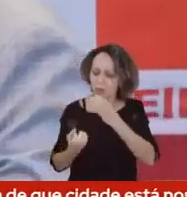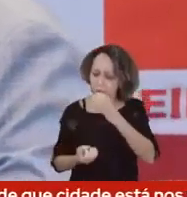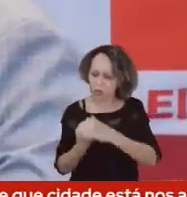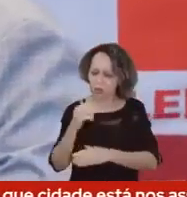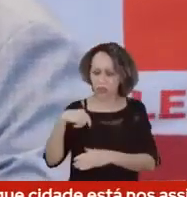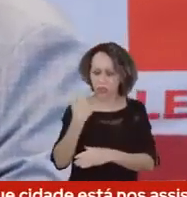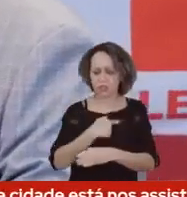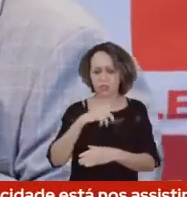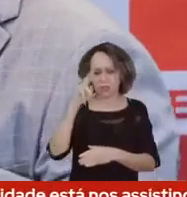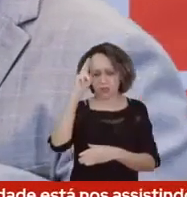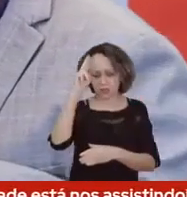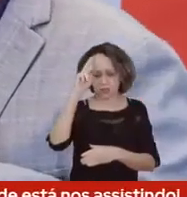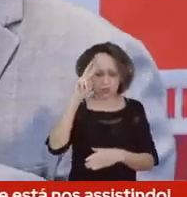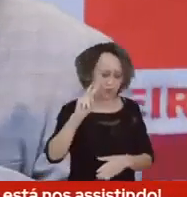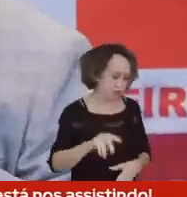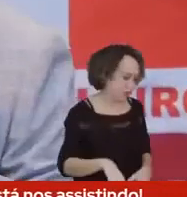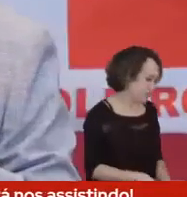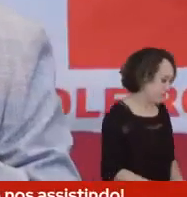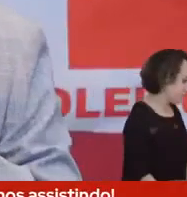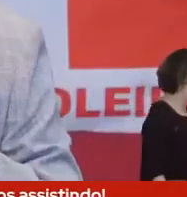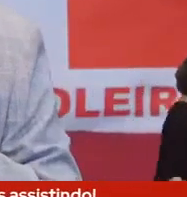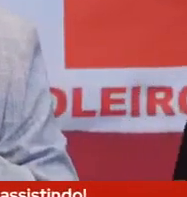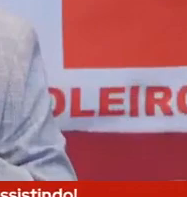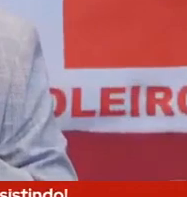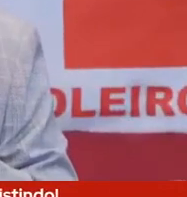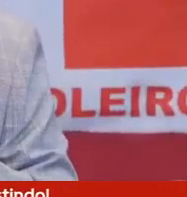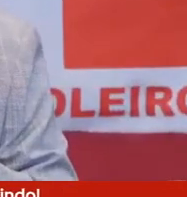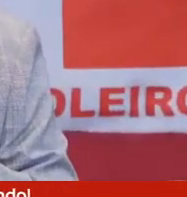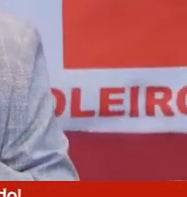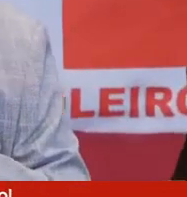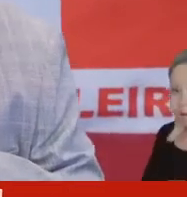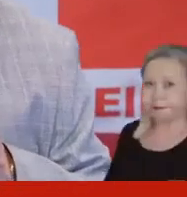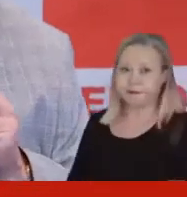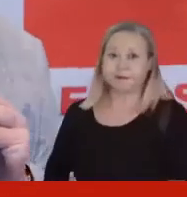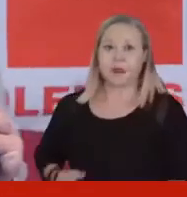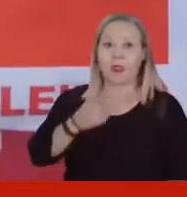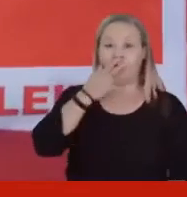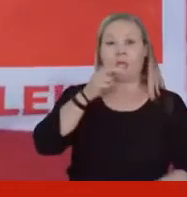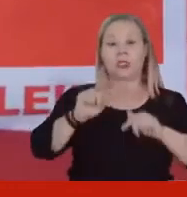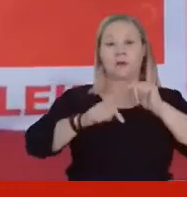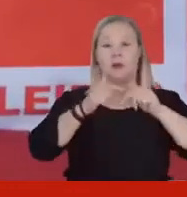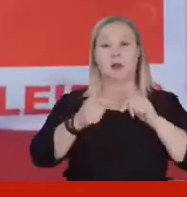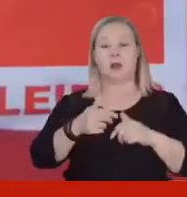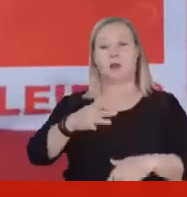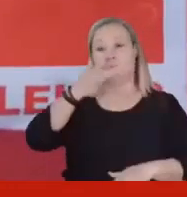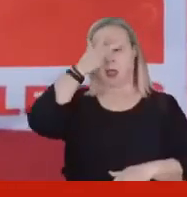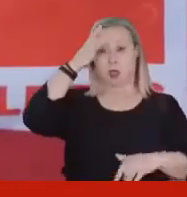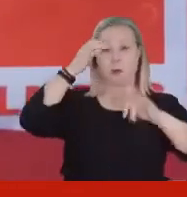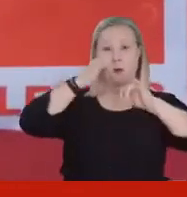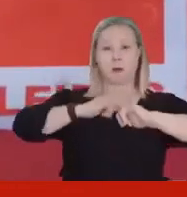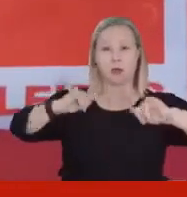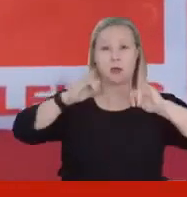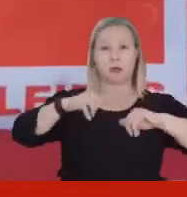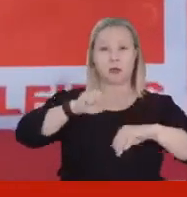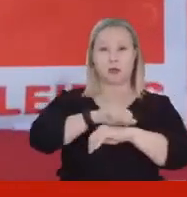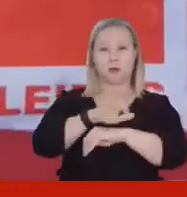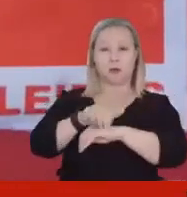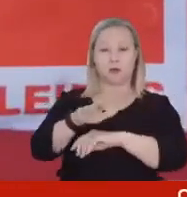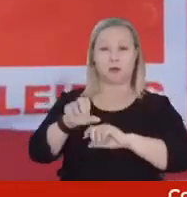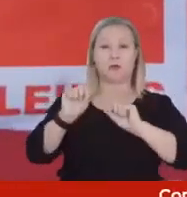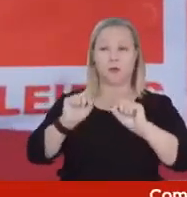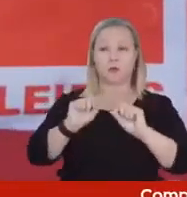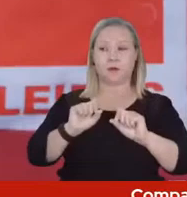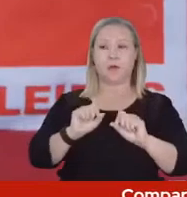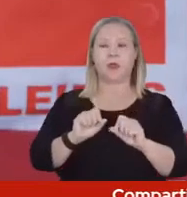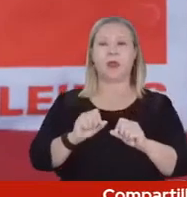nós temos uma tarefa: os caras da nossa publicidade, os caras da nossa comunicação, começarem a trabalhar de